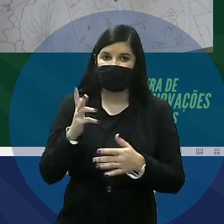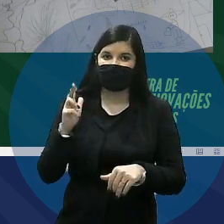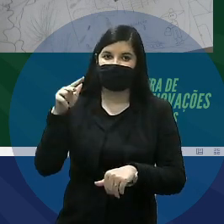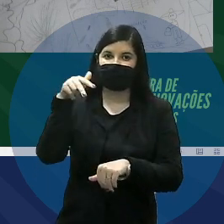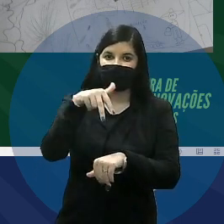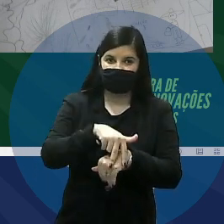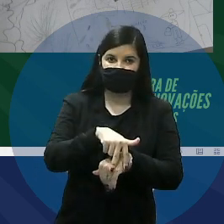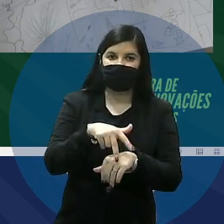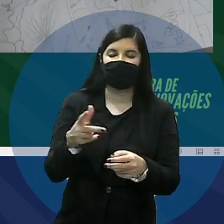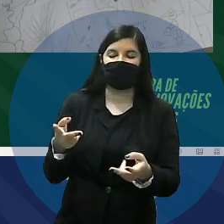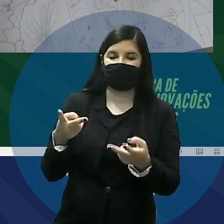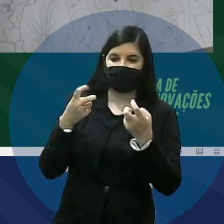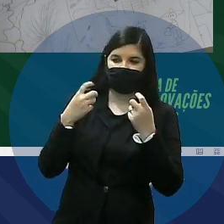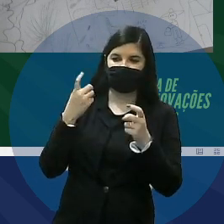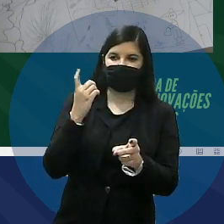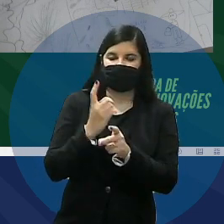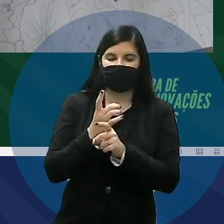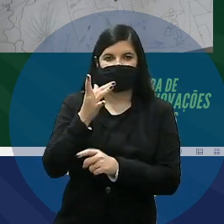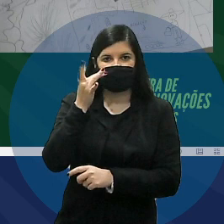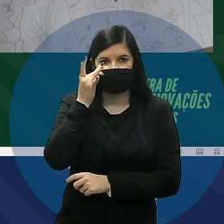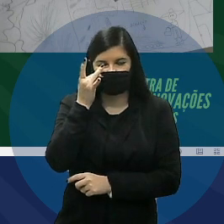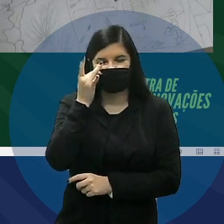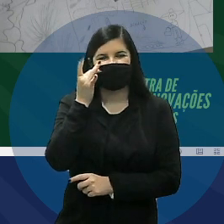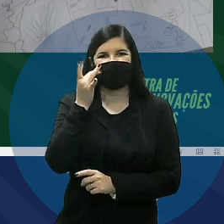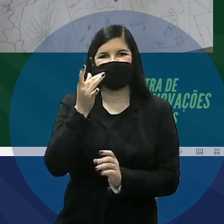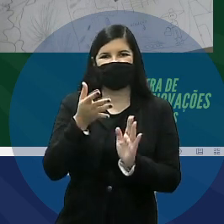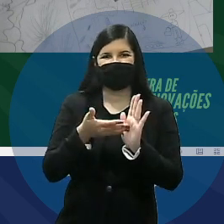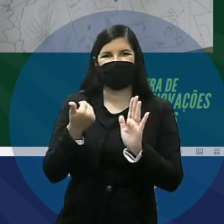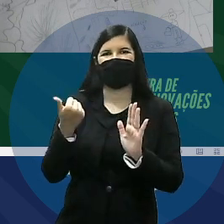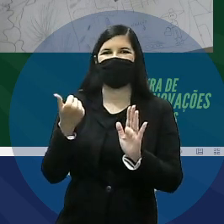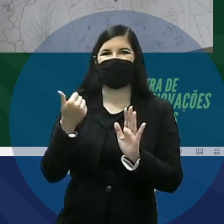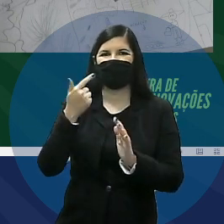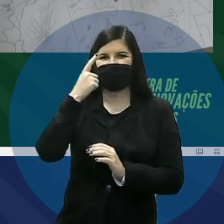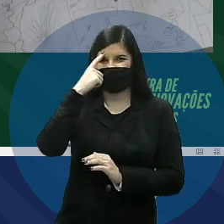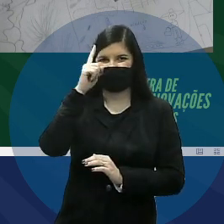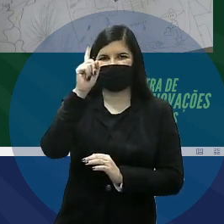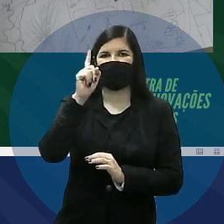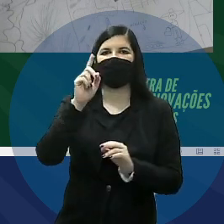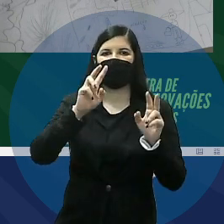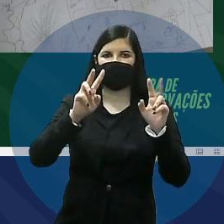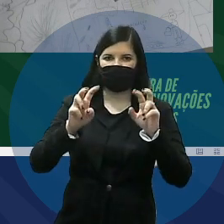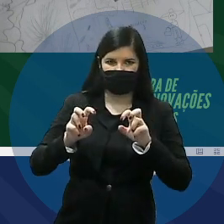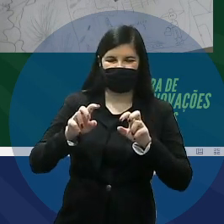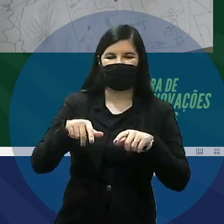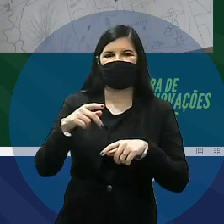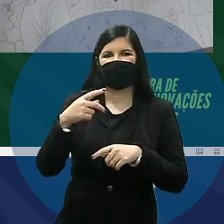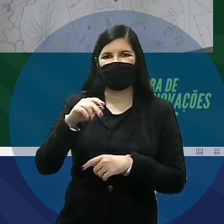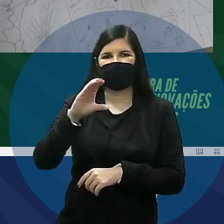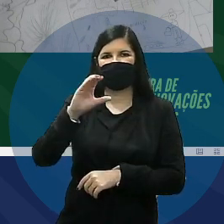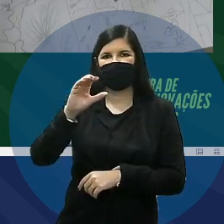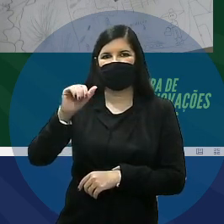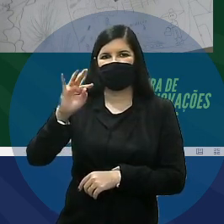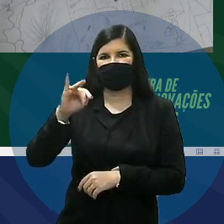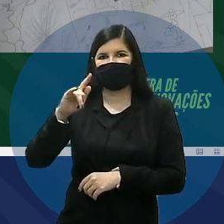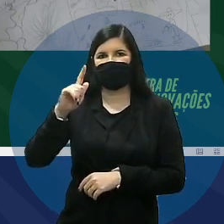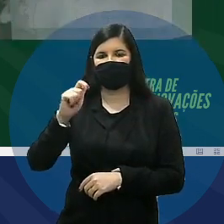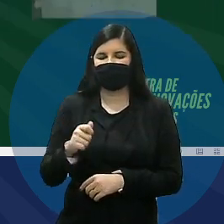desmistificar esse estereótipo sobre o bioma caatinga. Pode passar.